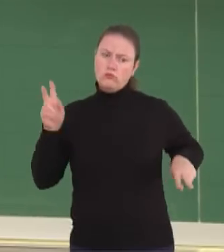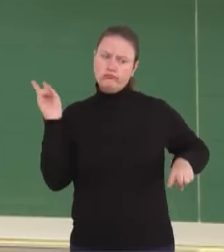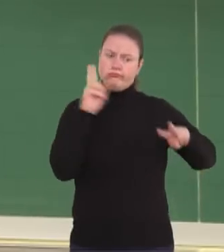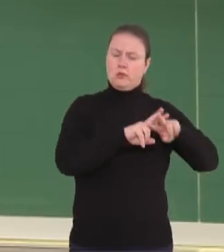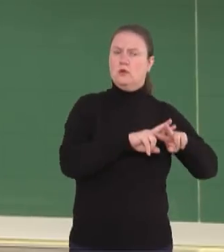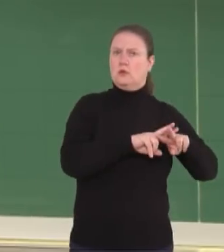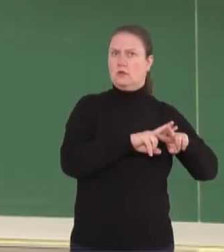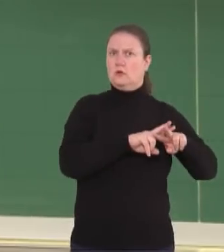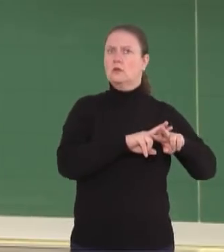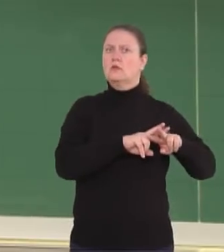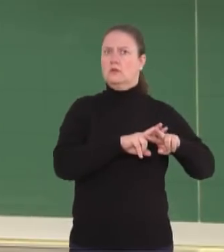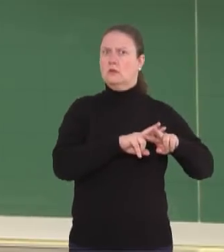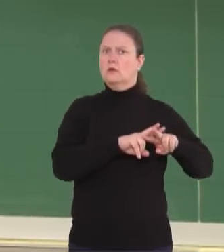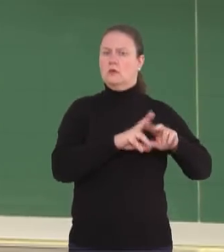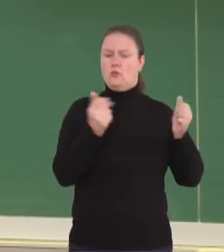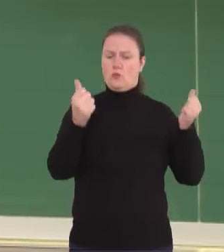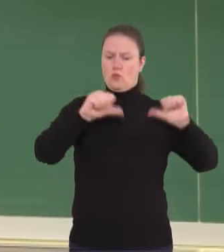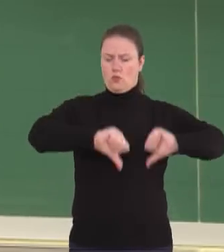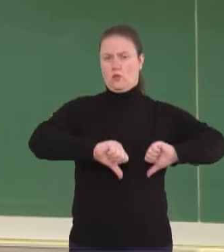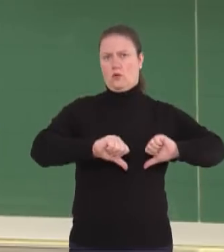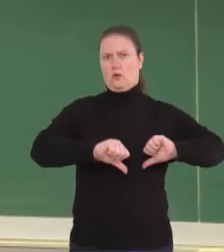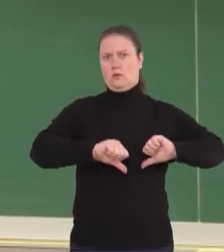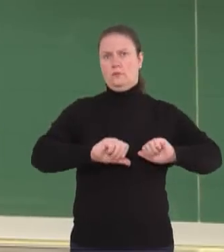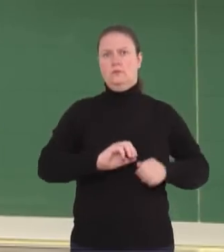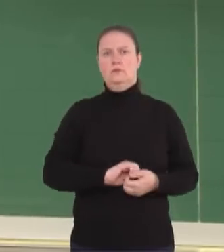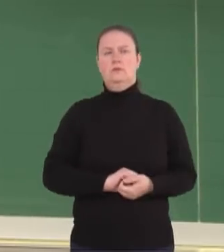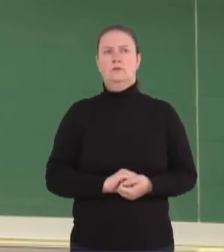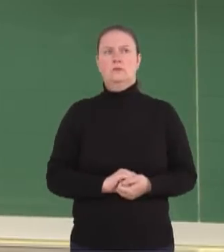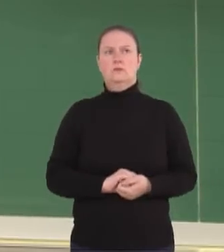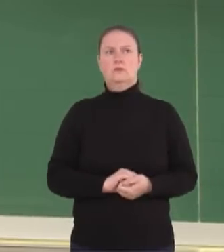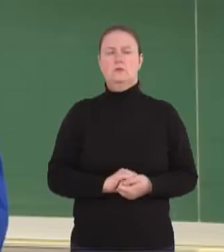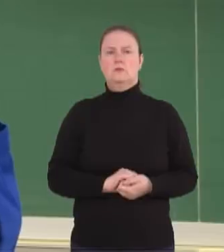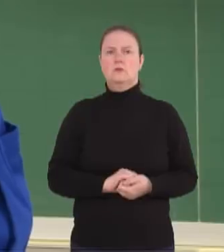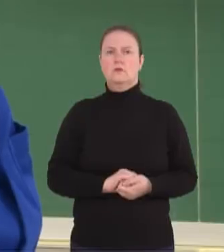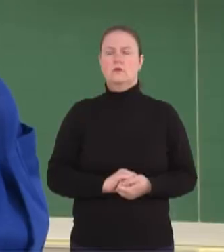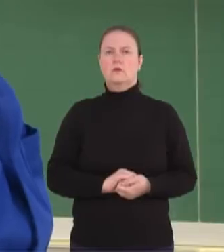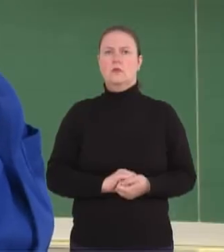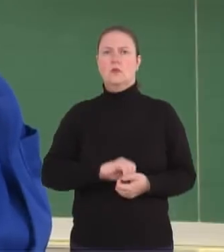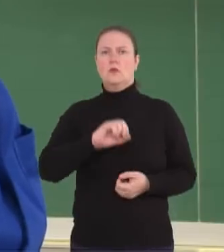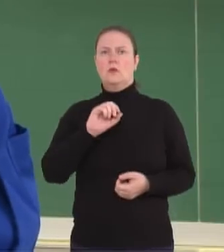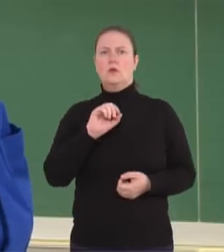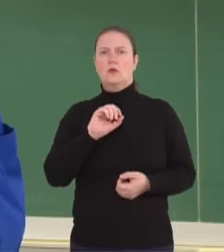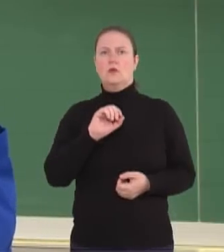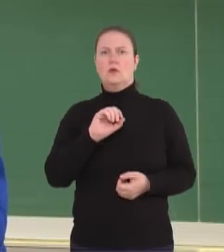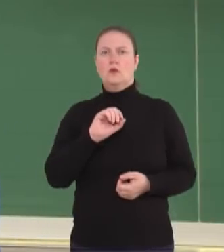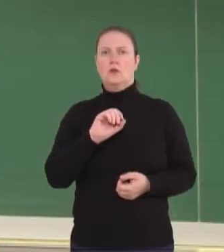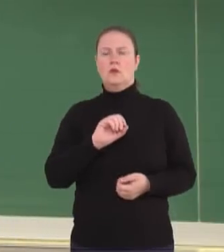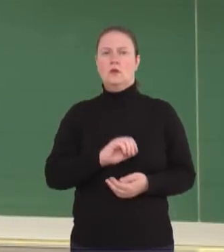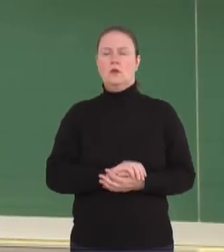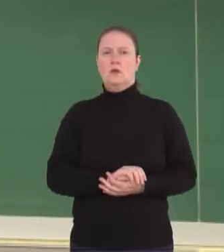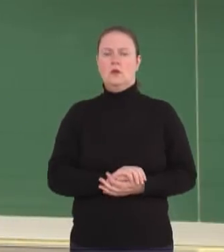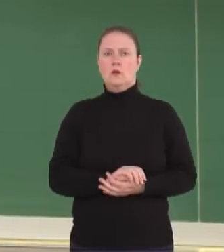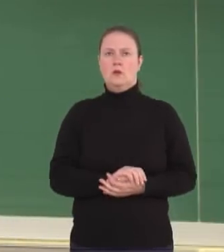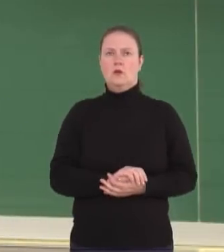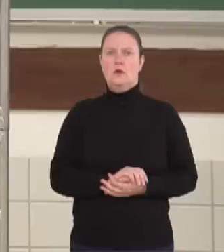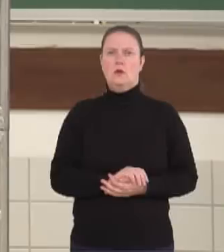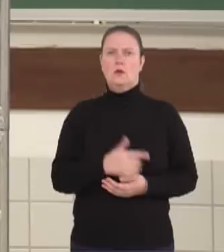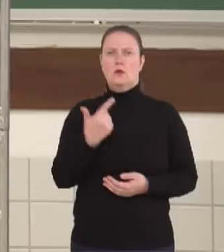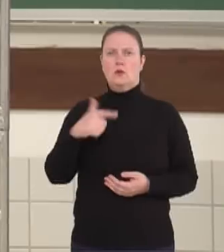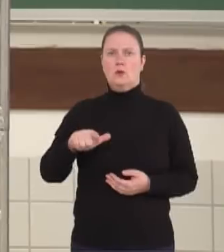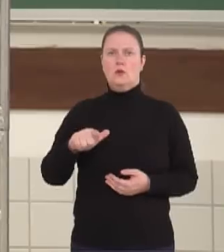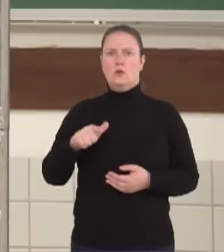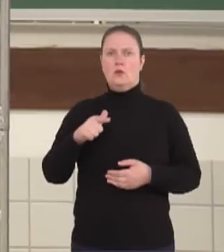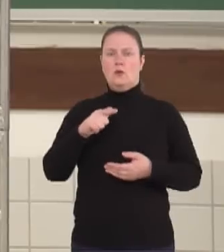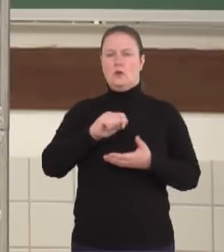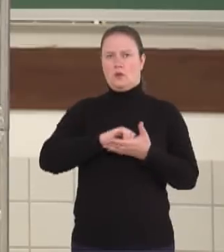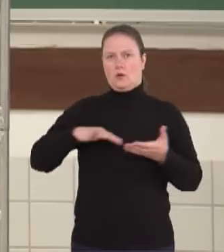penal, certo? Então não é recomendado, né? Então tá aqui. Quem acertou a questão, parabéns. Vamos para mais um exercício?